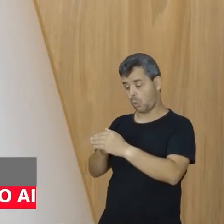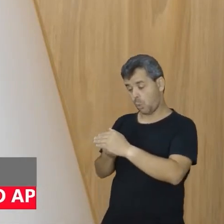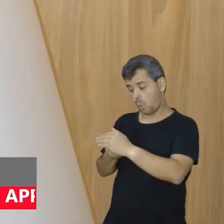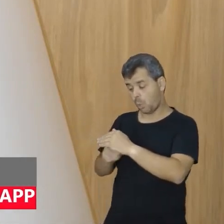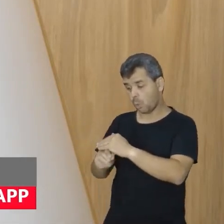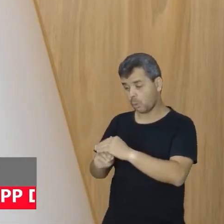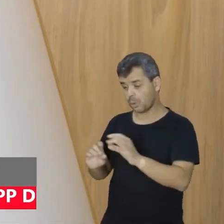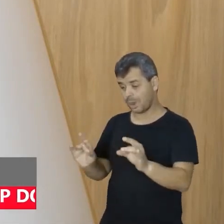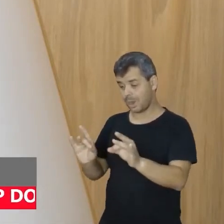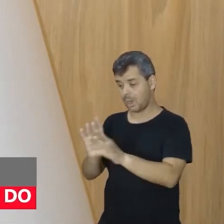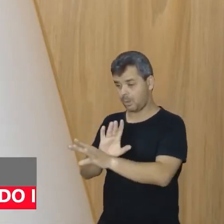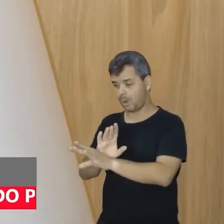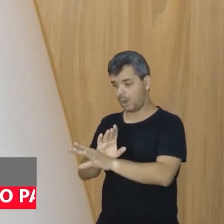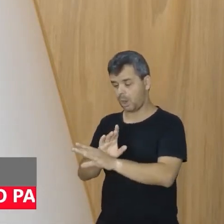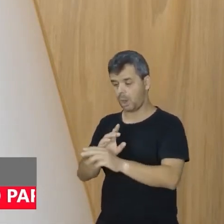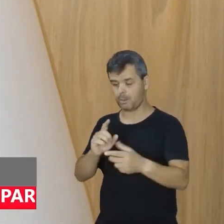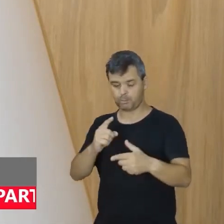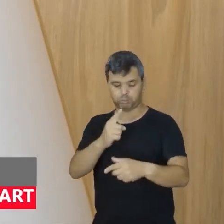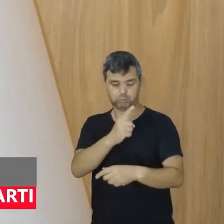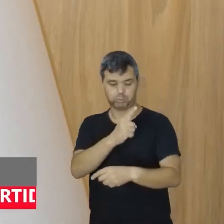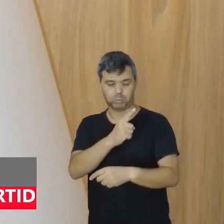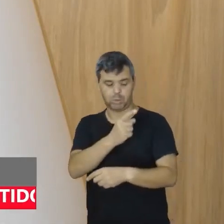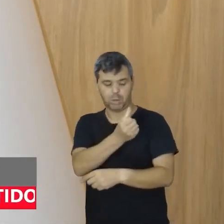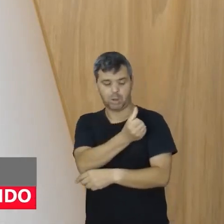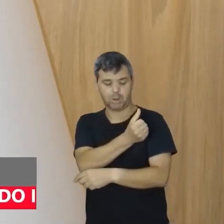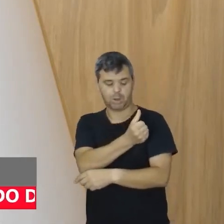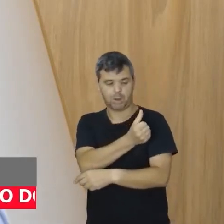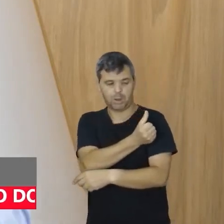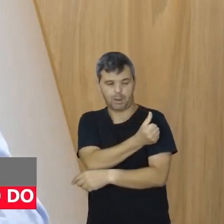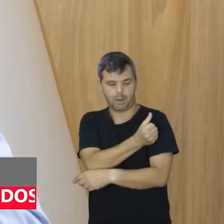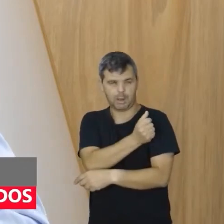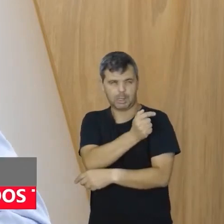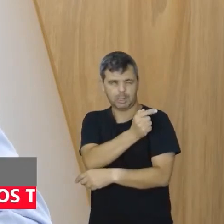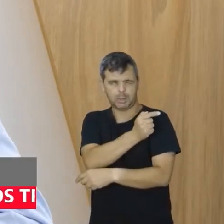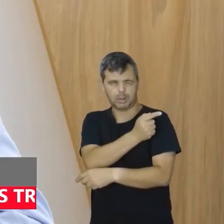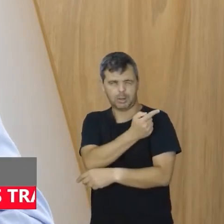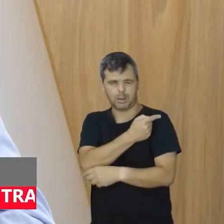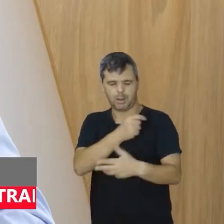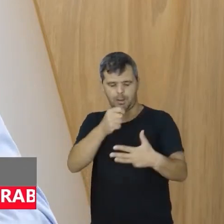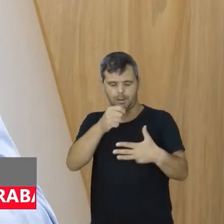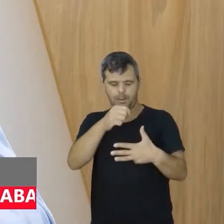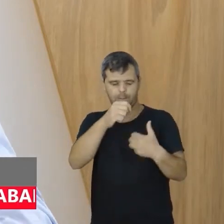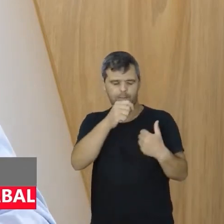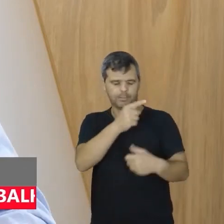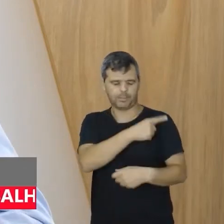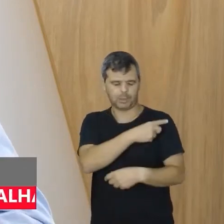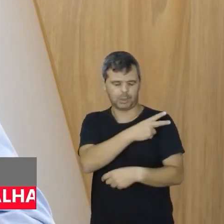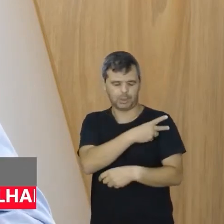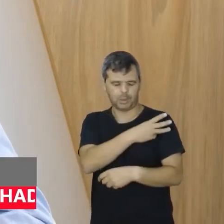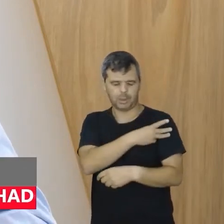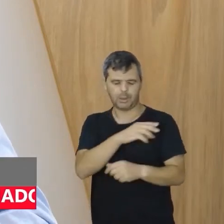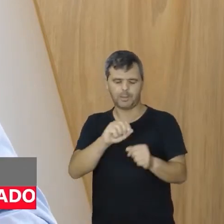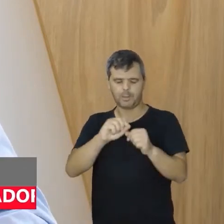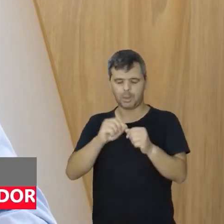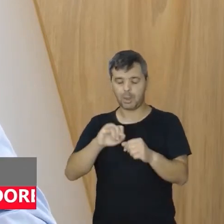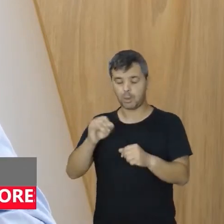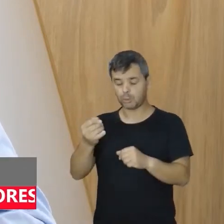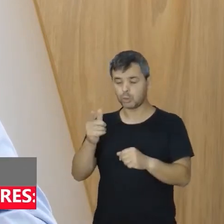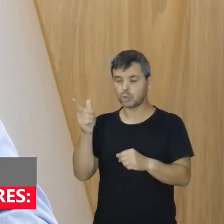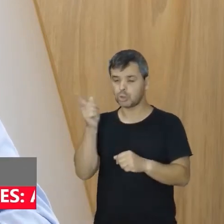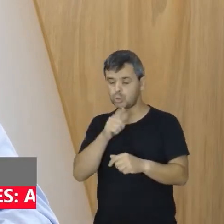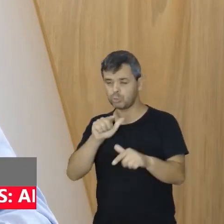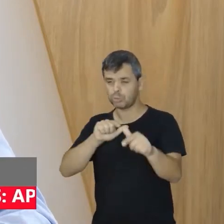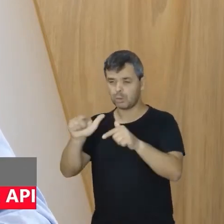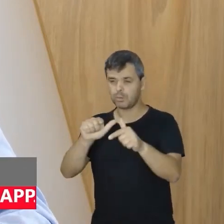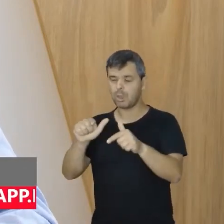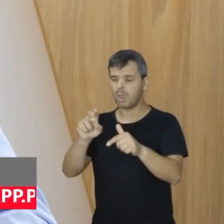ele terminar o ensino médio, ele poder ter esse recurso, esse dinheiro, até arrumar uma oportunidade de emprego e